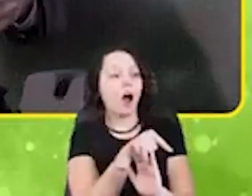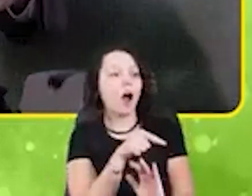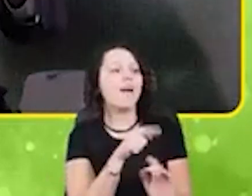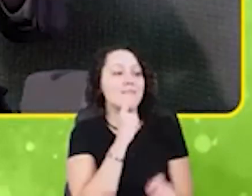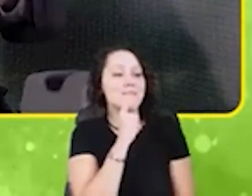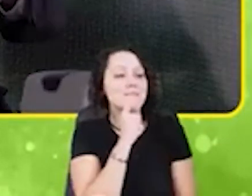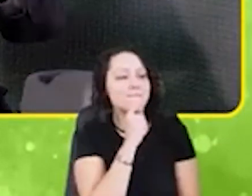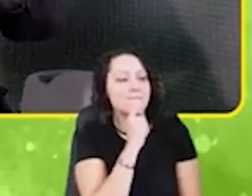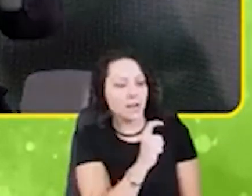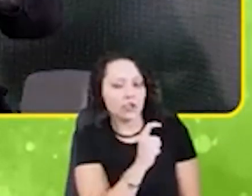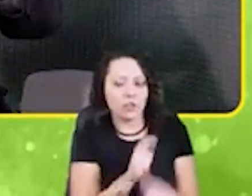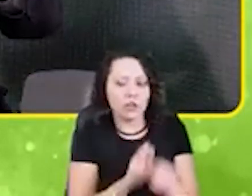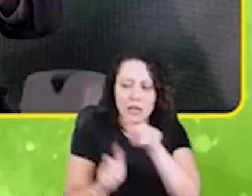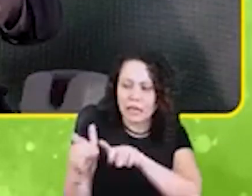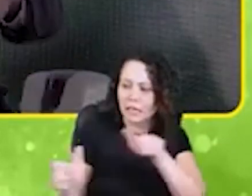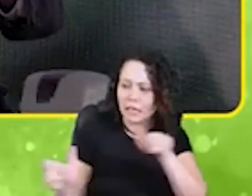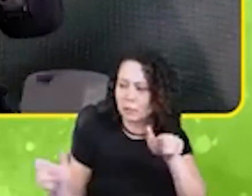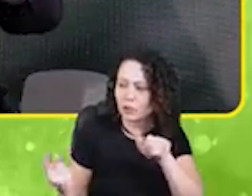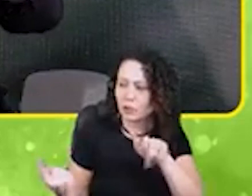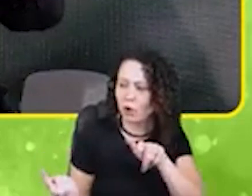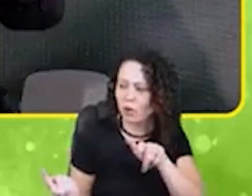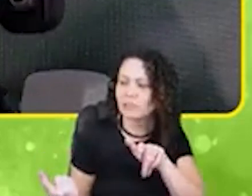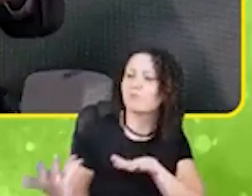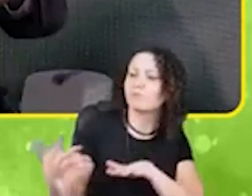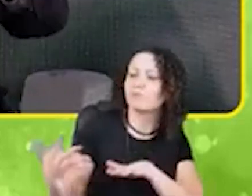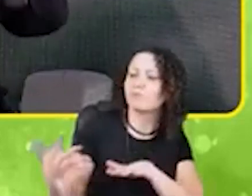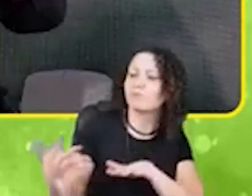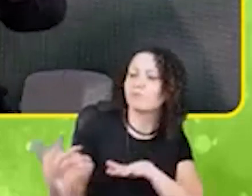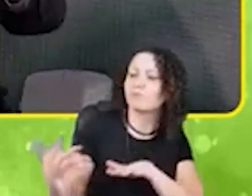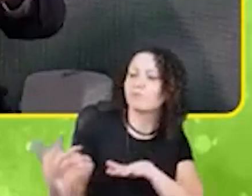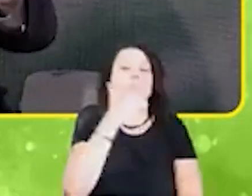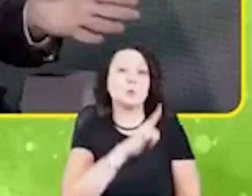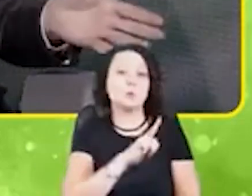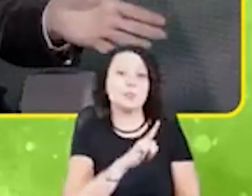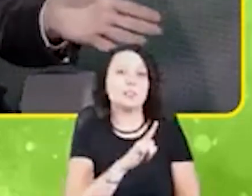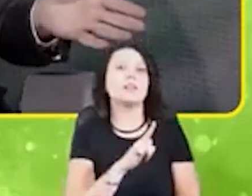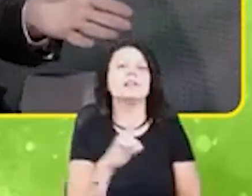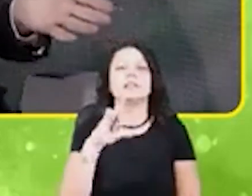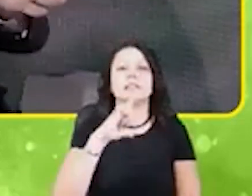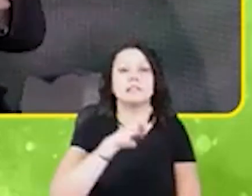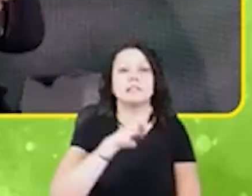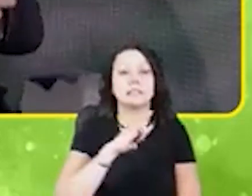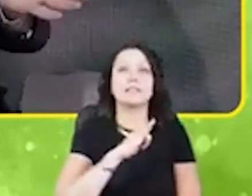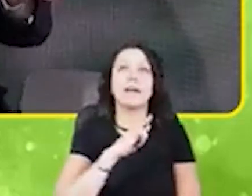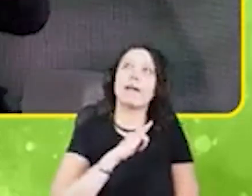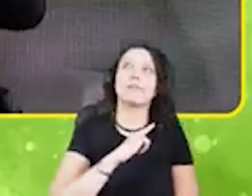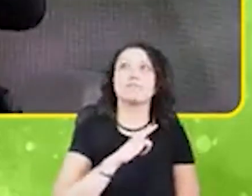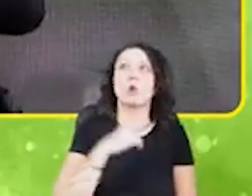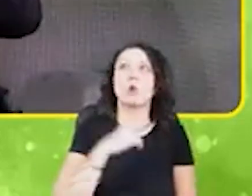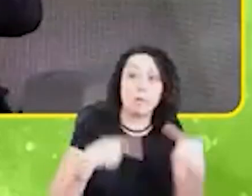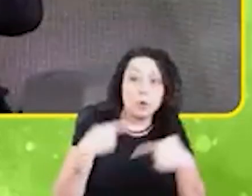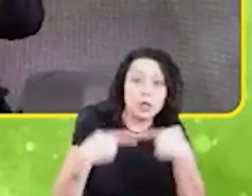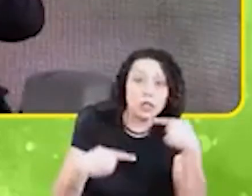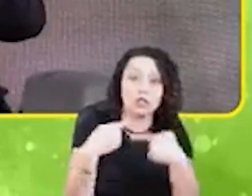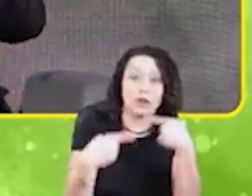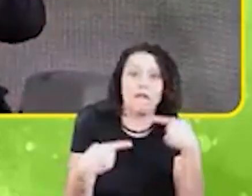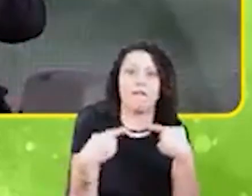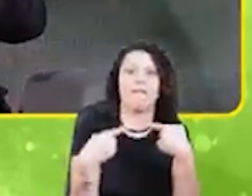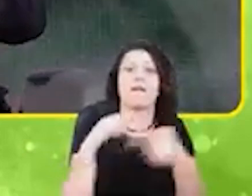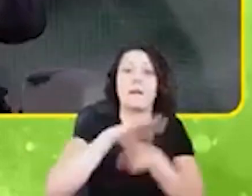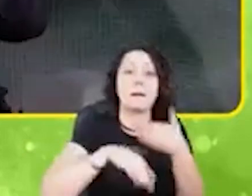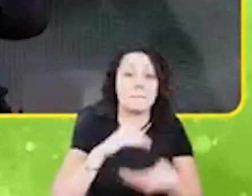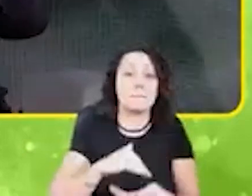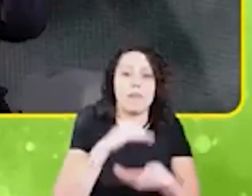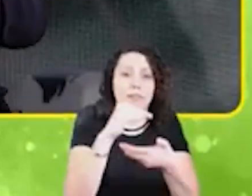ser incluído e assim que a gente faz um ambientalismo sério metalismo de resultado rumo a um caminho que já tá dado que não tem mais volta da